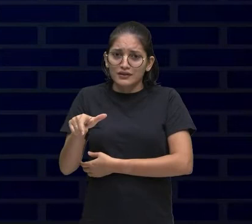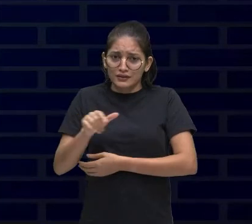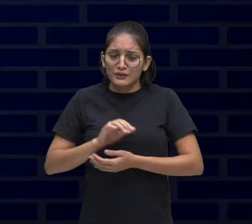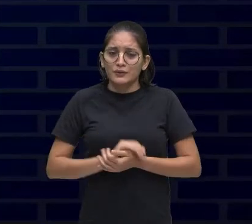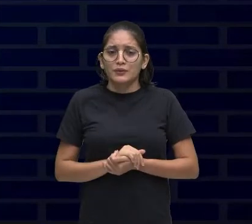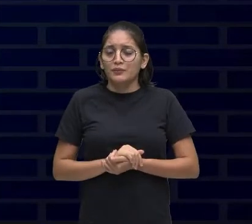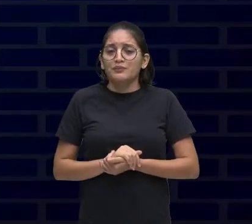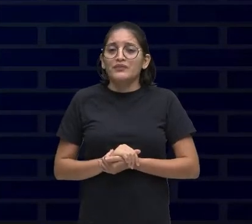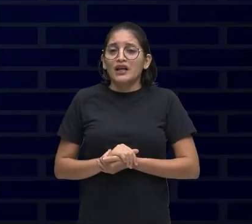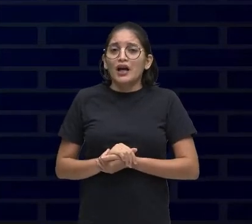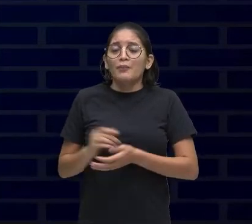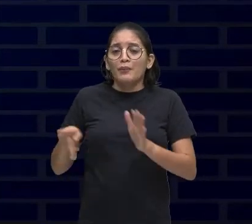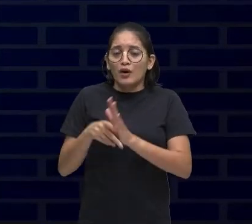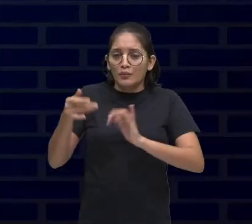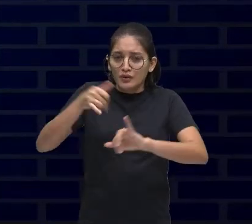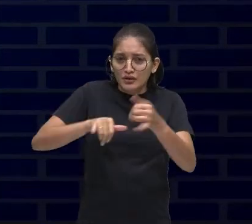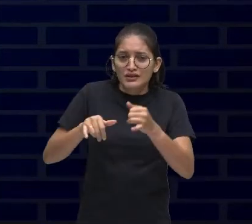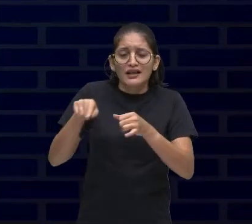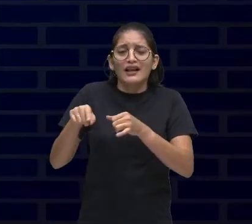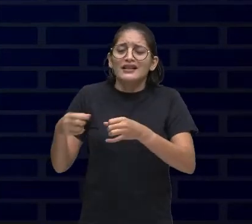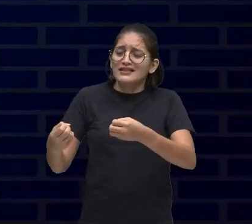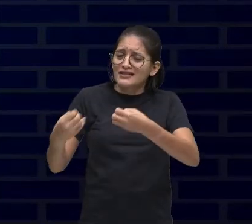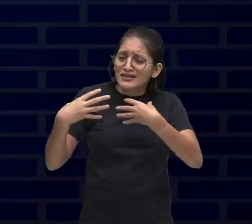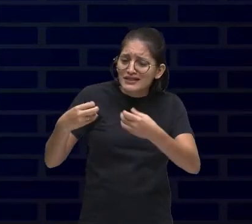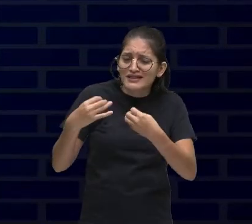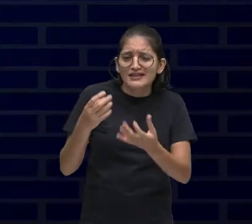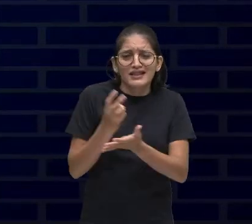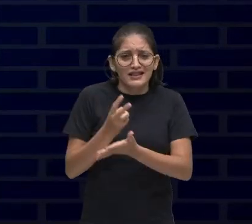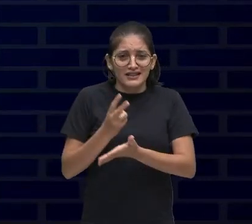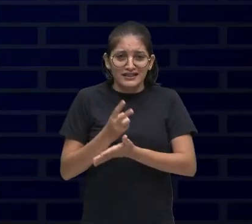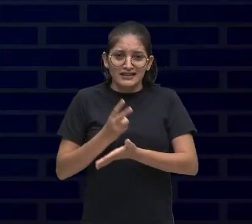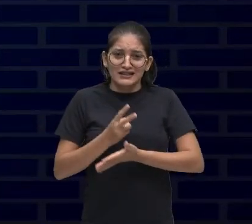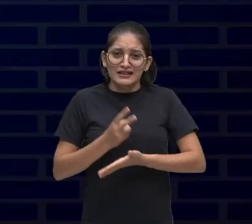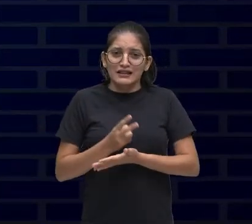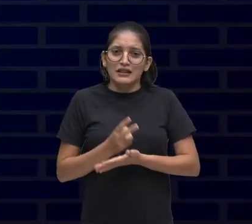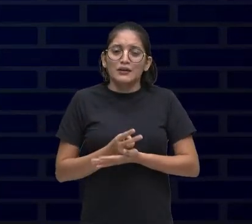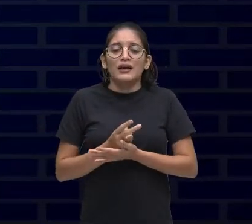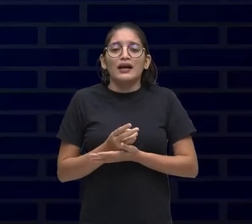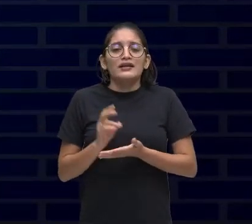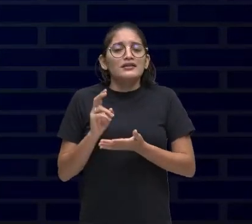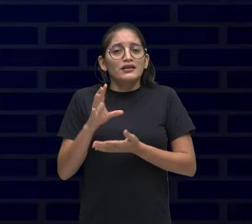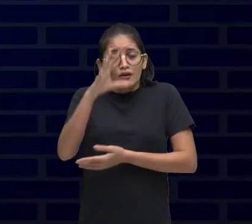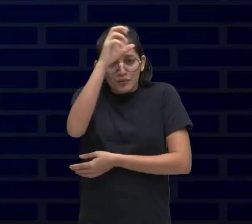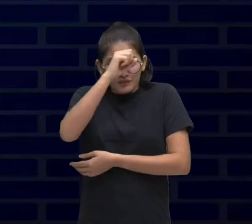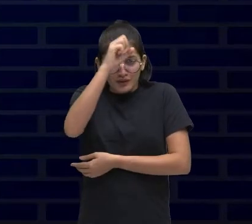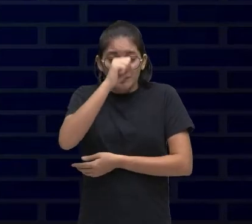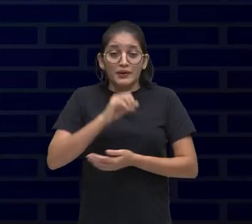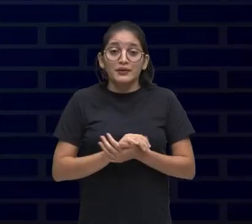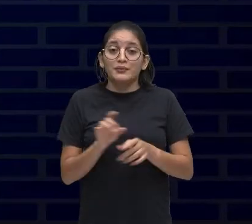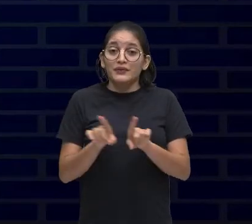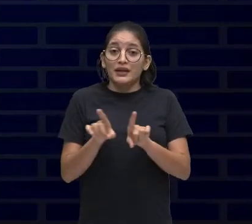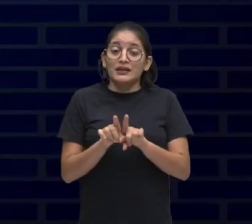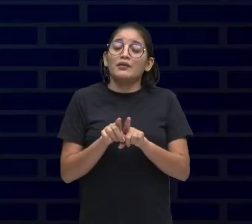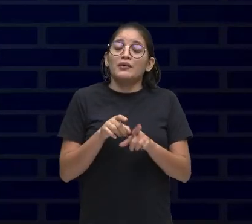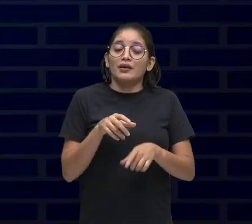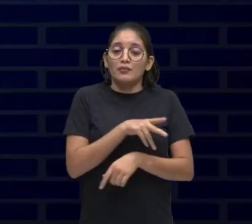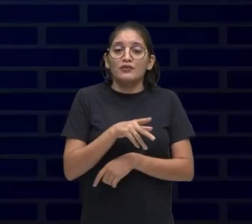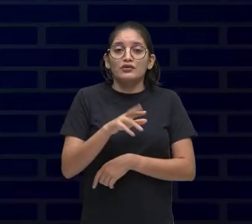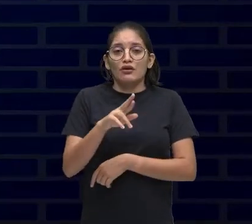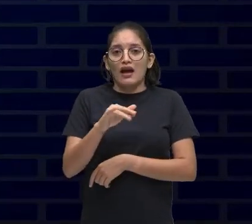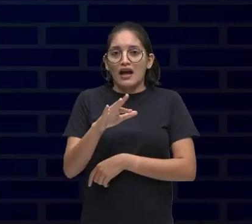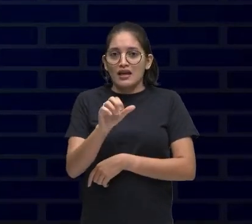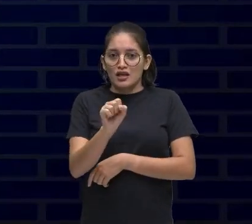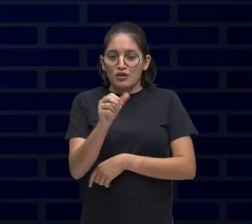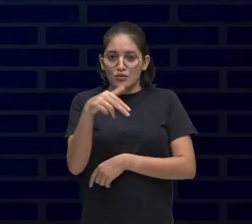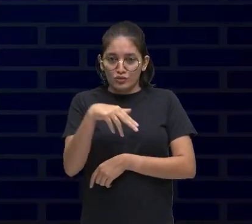sempre nos ensina de maneira muito dinâmica e sempre muito animada e divertida. E também o professor Railson de Matemática,